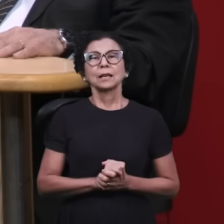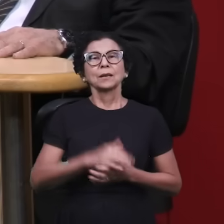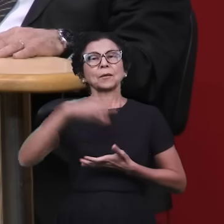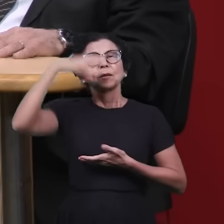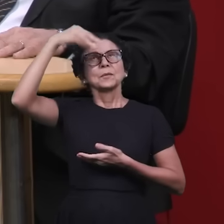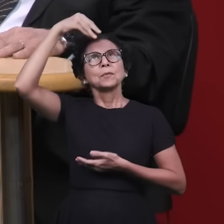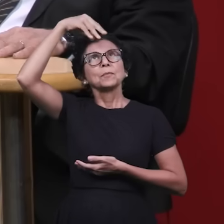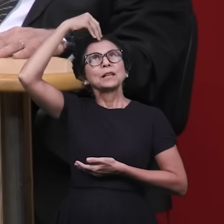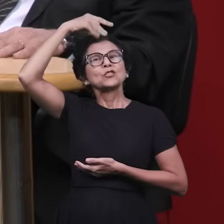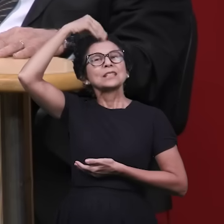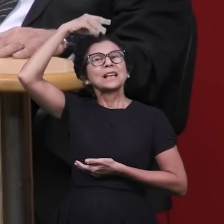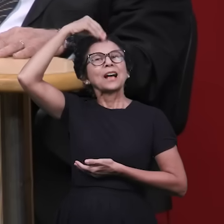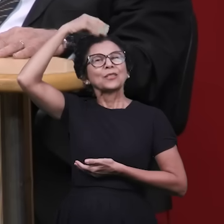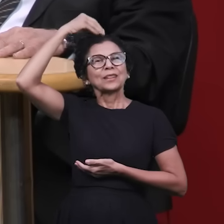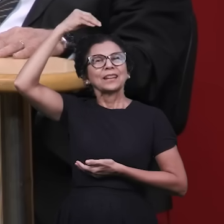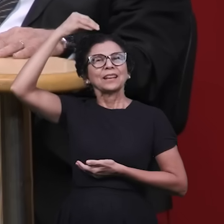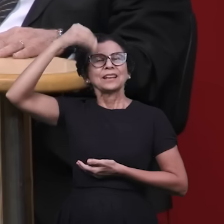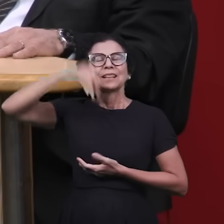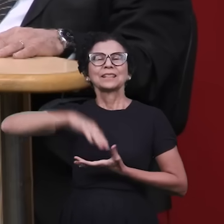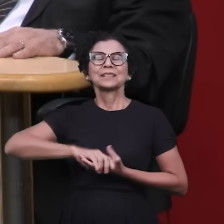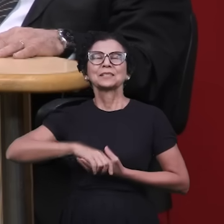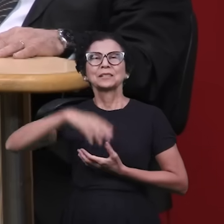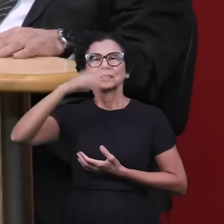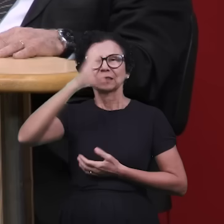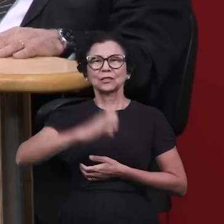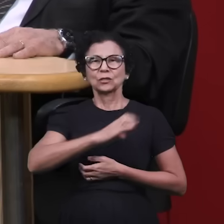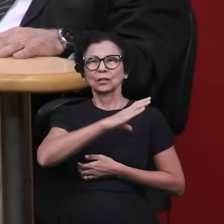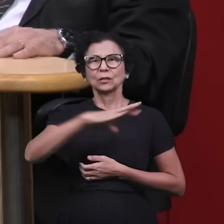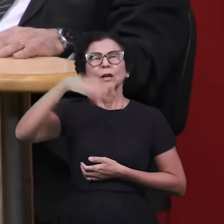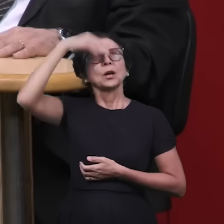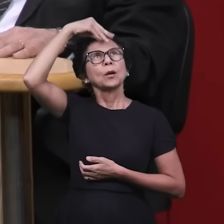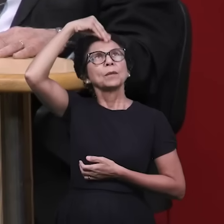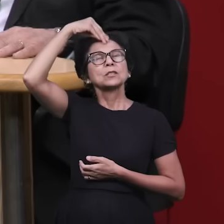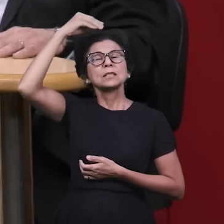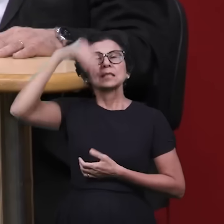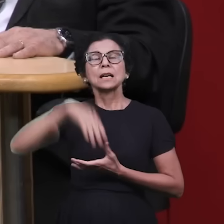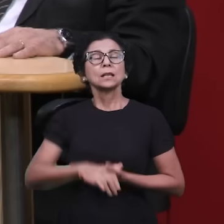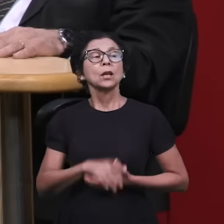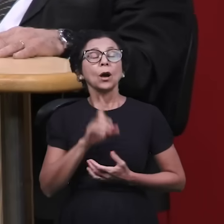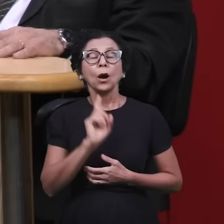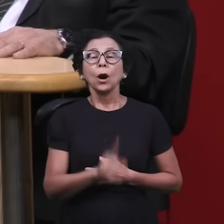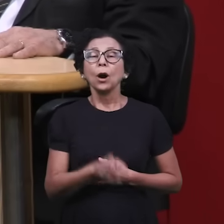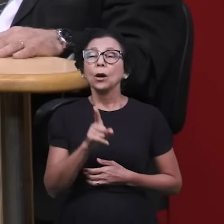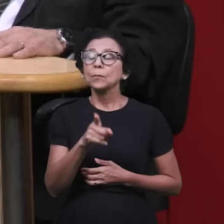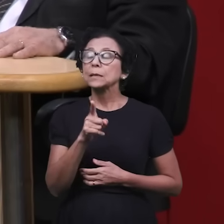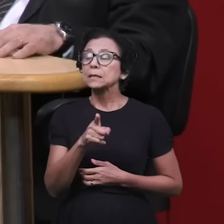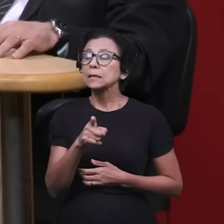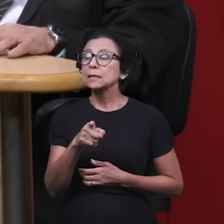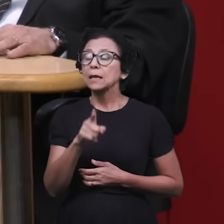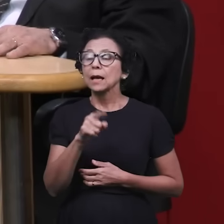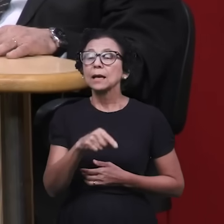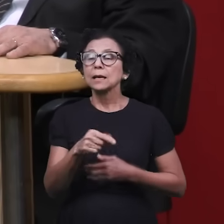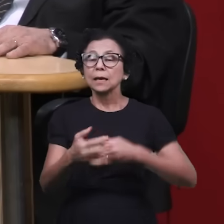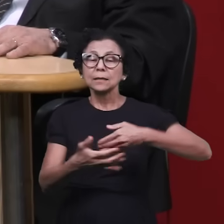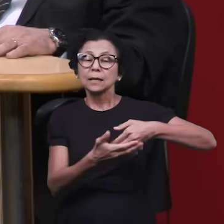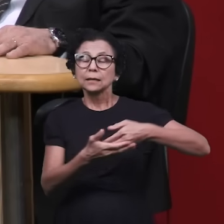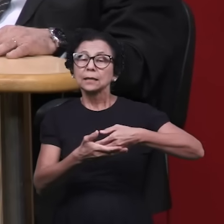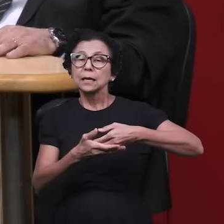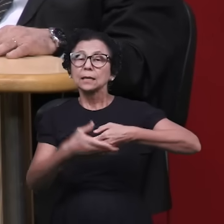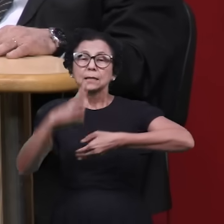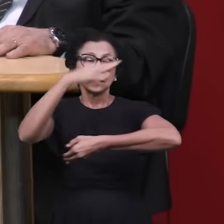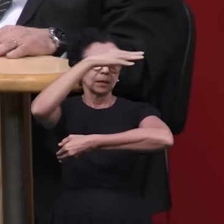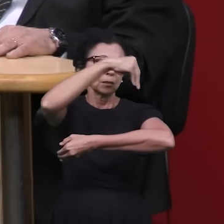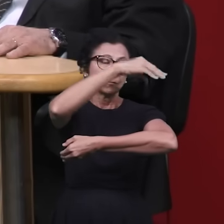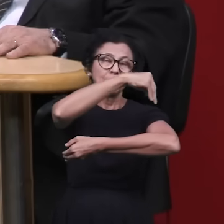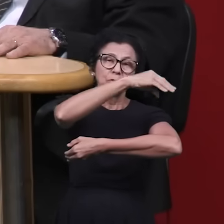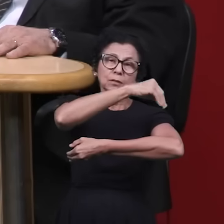Entendeu? Não podia, entendeu? Essa criança, tem até a expressão, quem tem padrinho não morre pagão. Olha, essa criança vai morrer pagã e tal. Então,